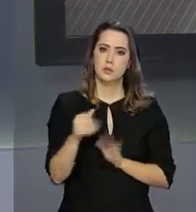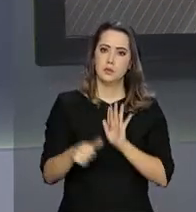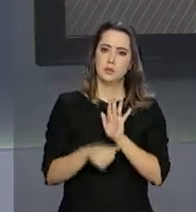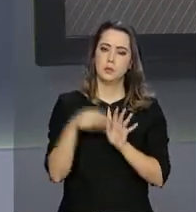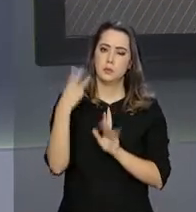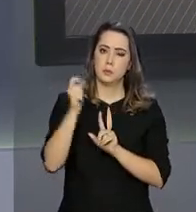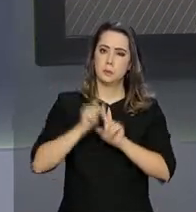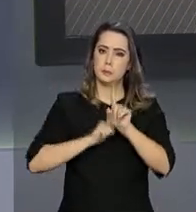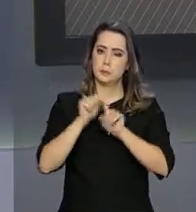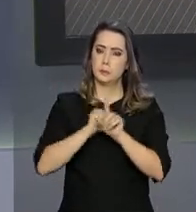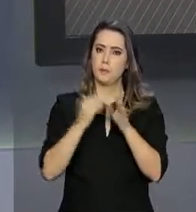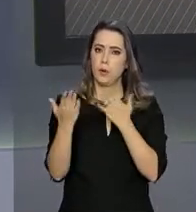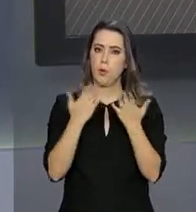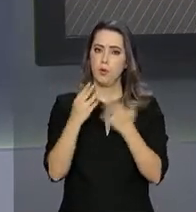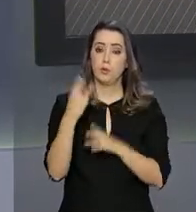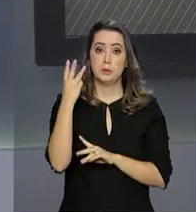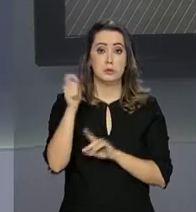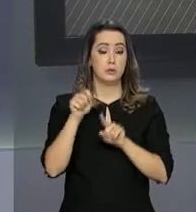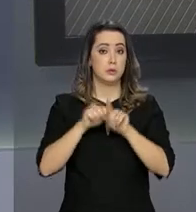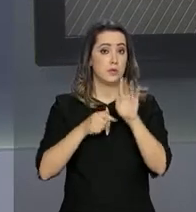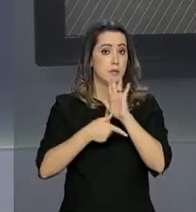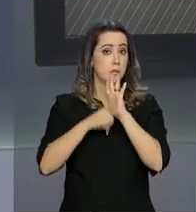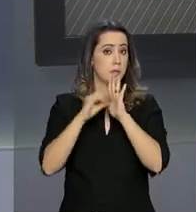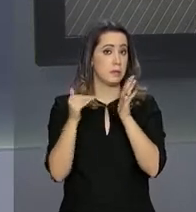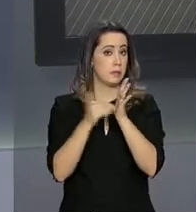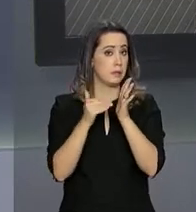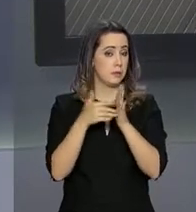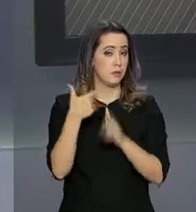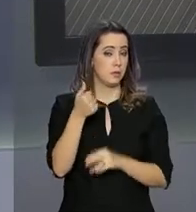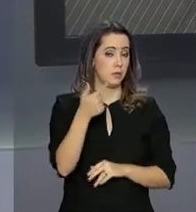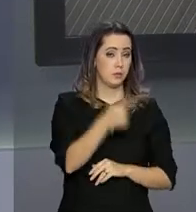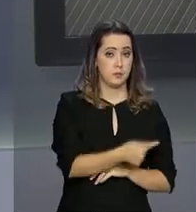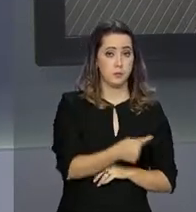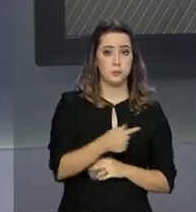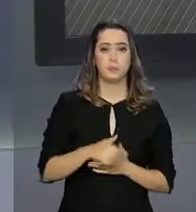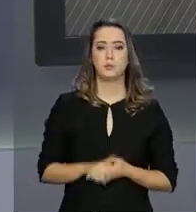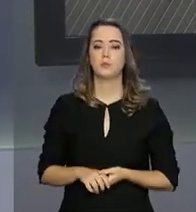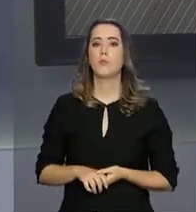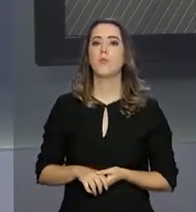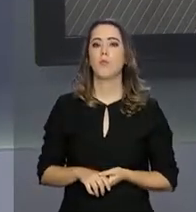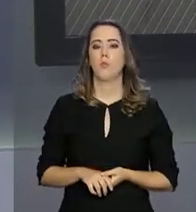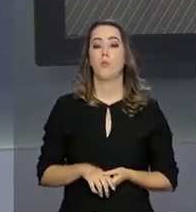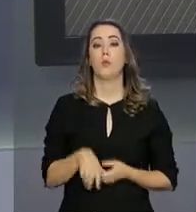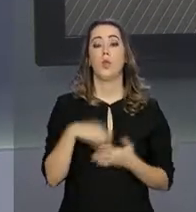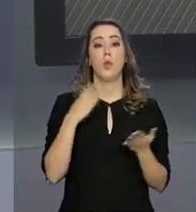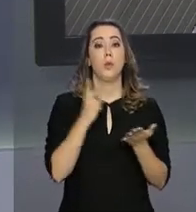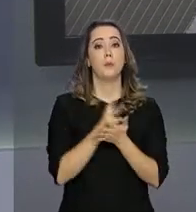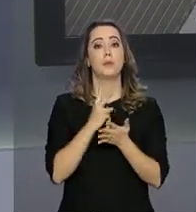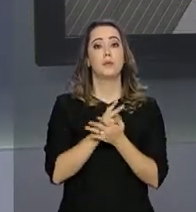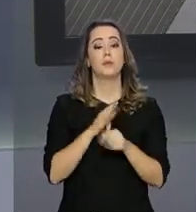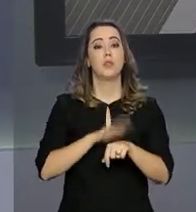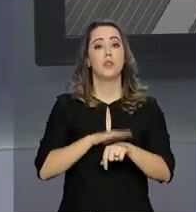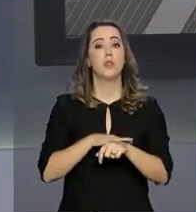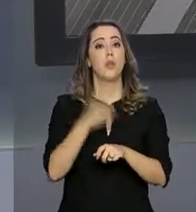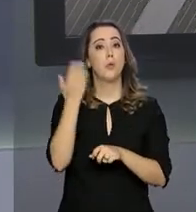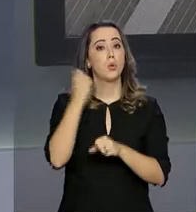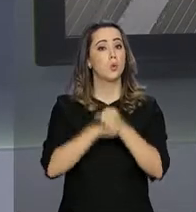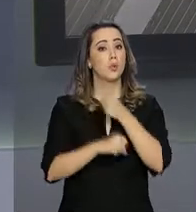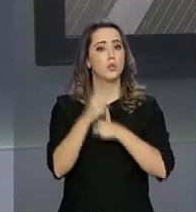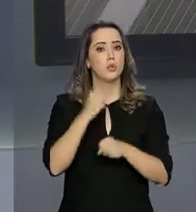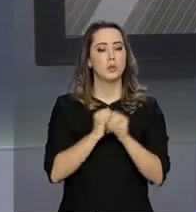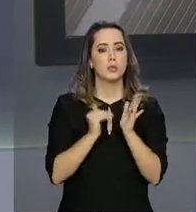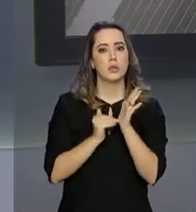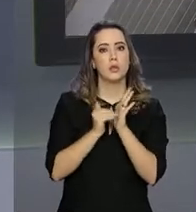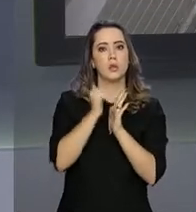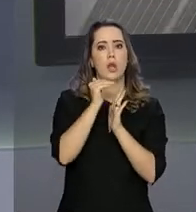em comparação aos três últimos meses de 2010 17 em relação ao mesmo período do ano passado a alta foi